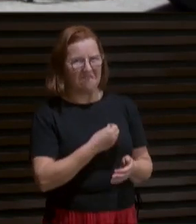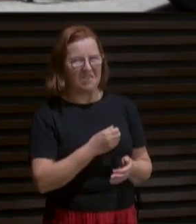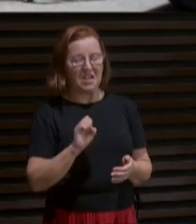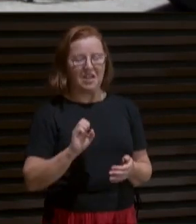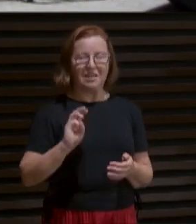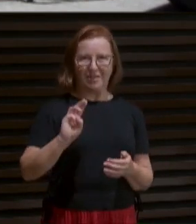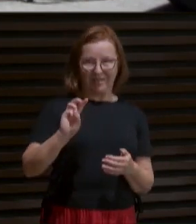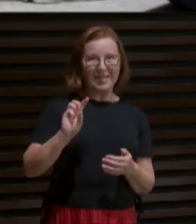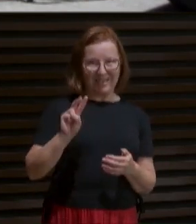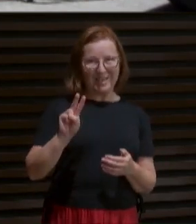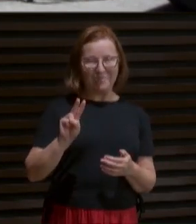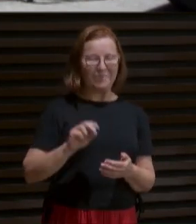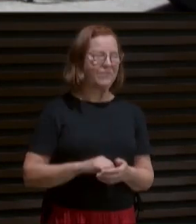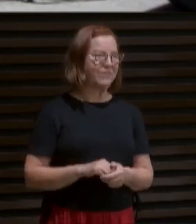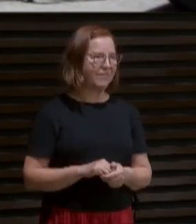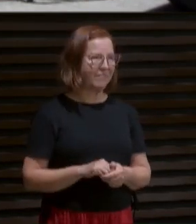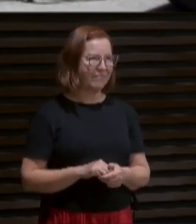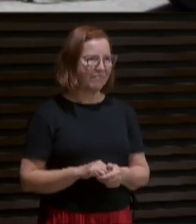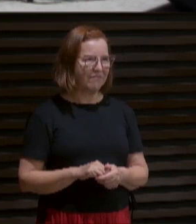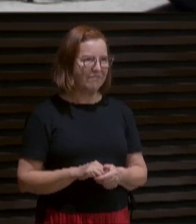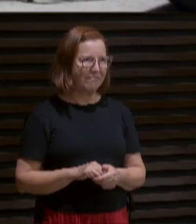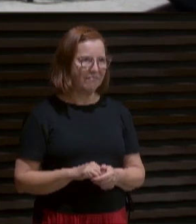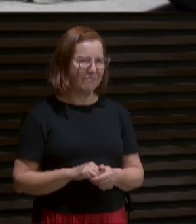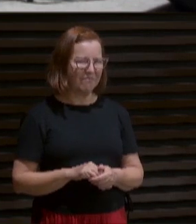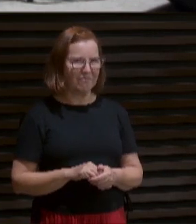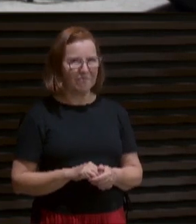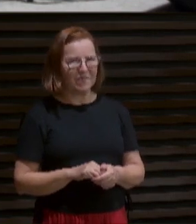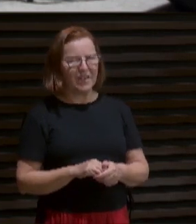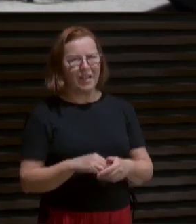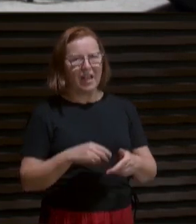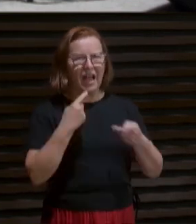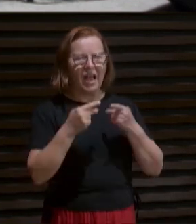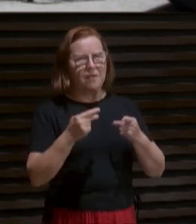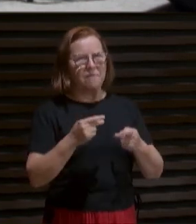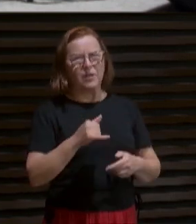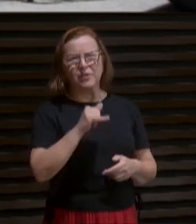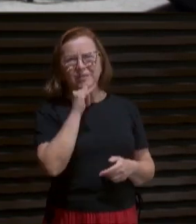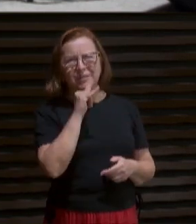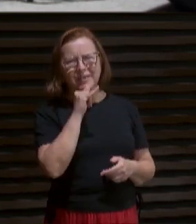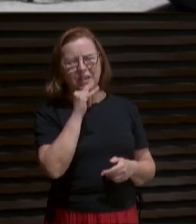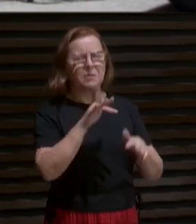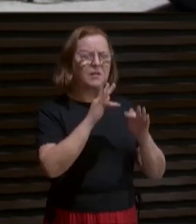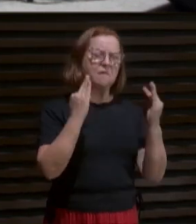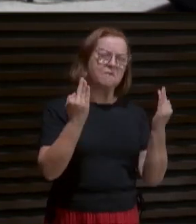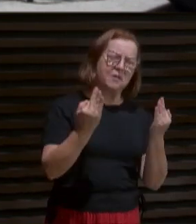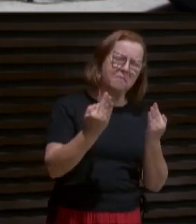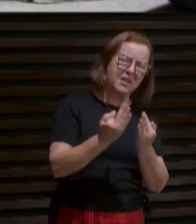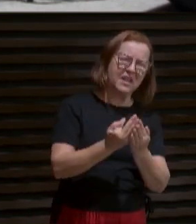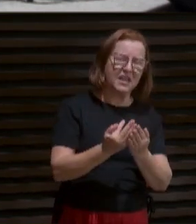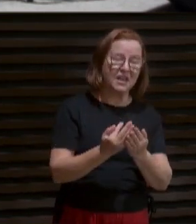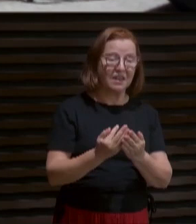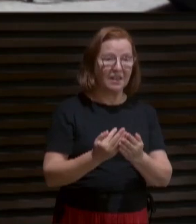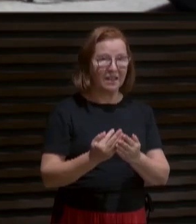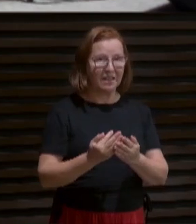Tanto no campo da erudição, como no exemplo da conduta da família, como nas relações, ele chegou a um ponto, vamos